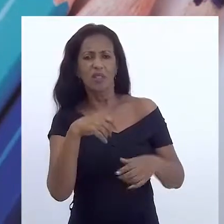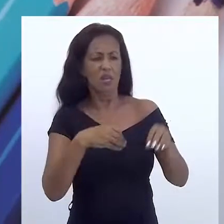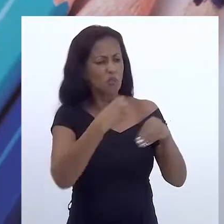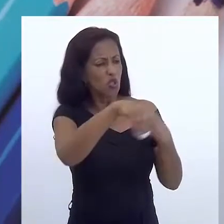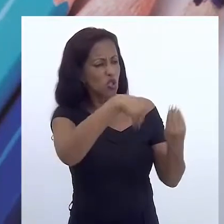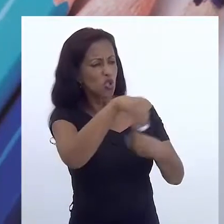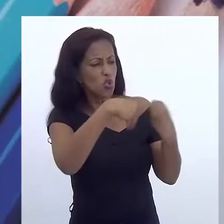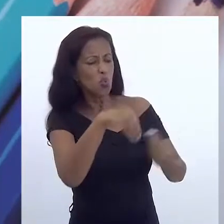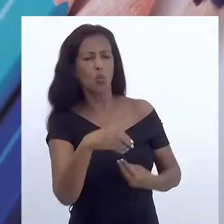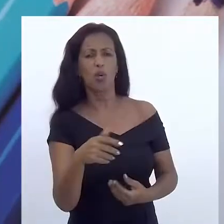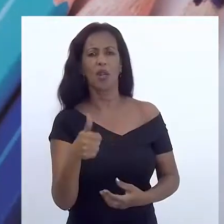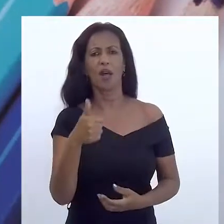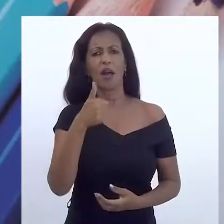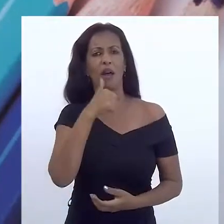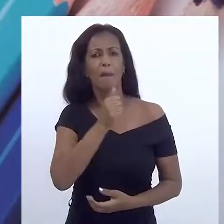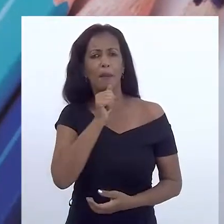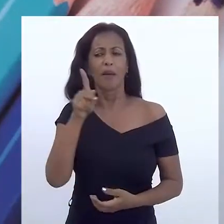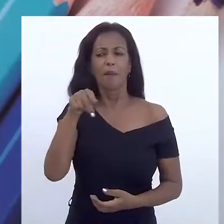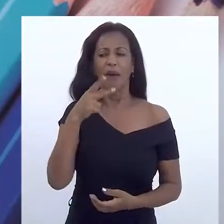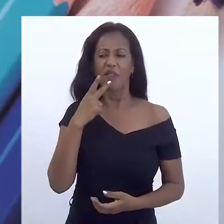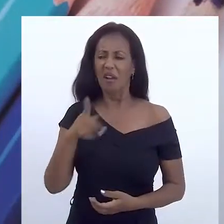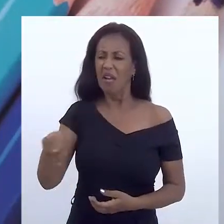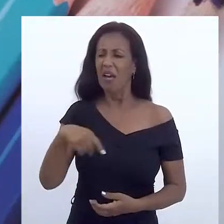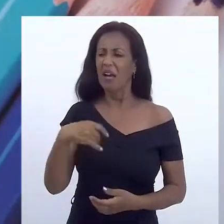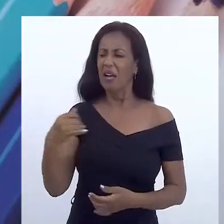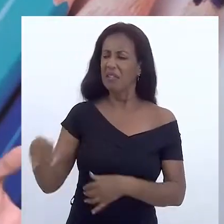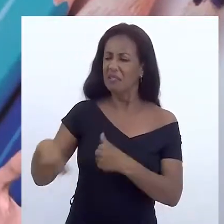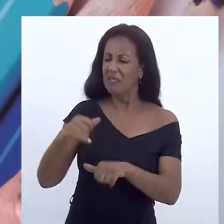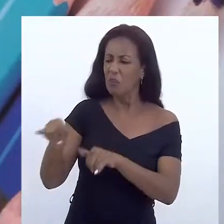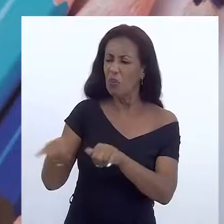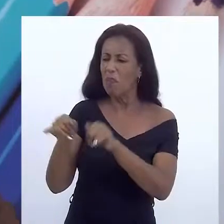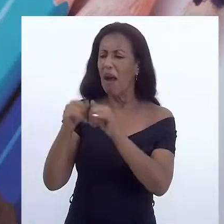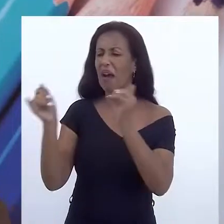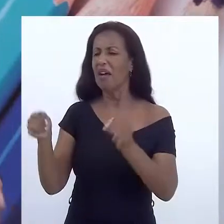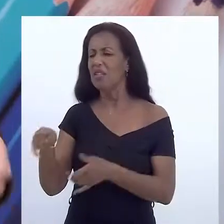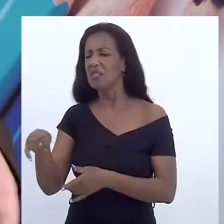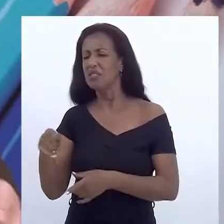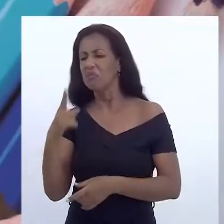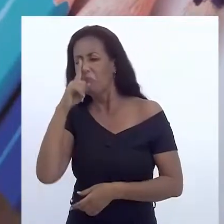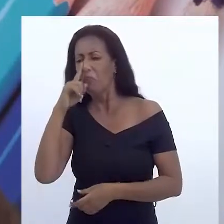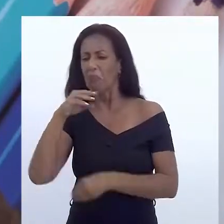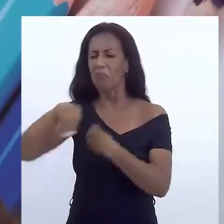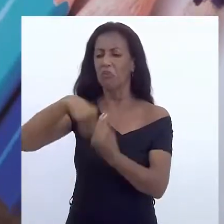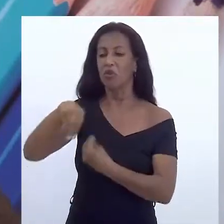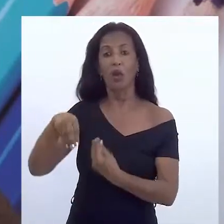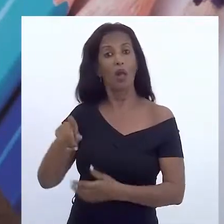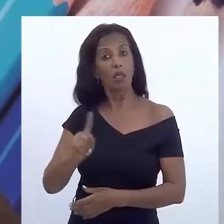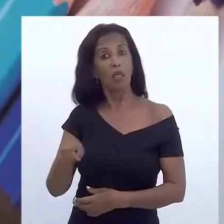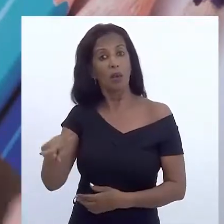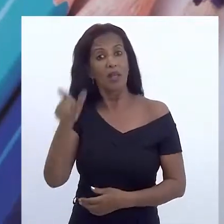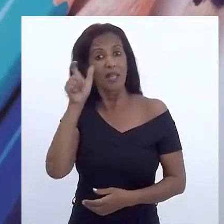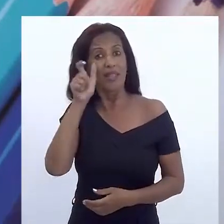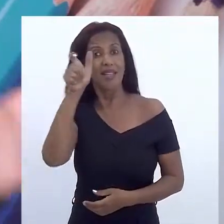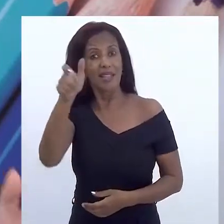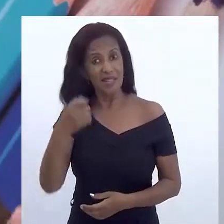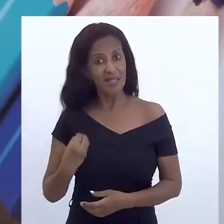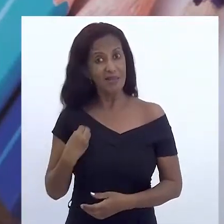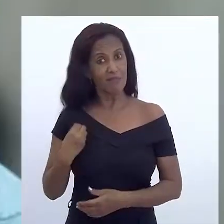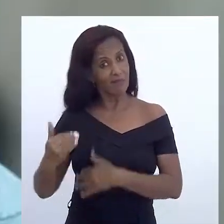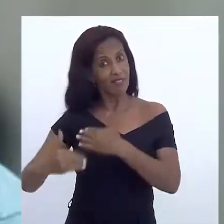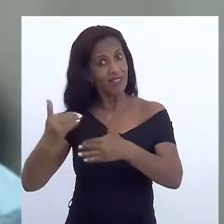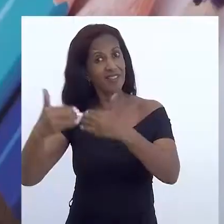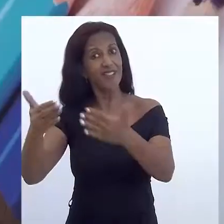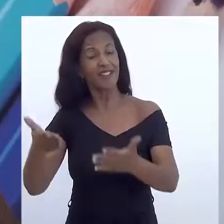acabam achando, é um monte de porcaria, esse menino está fazendo. E é legal dar esse toque, porque às vezes ali já começa um interesse que vai ser para o resto da